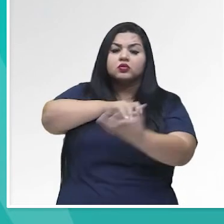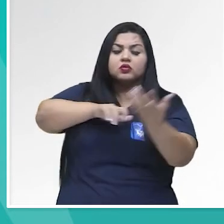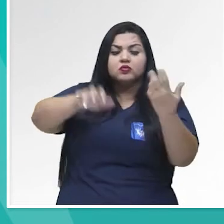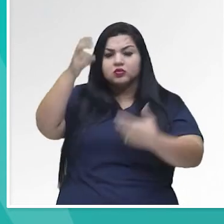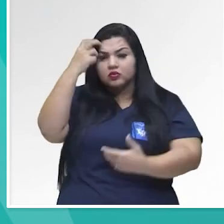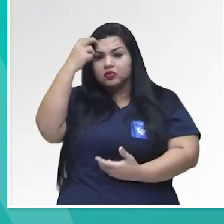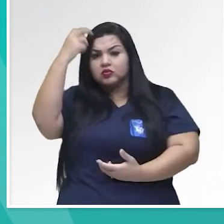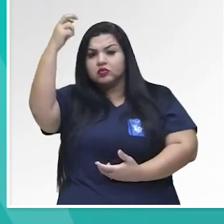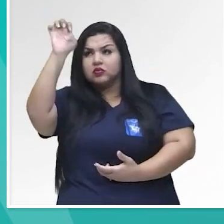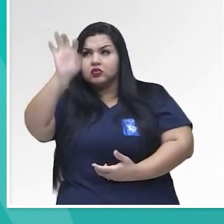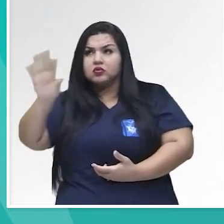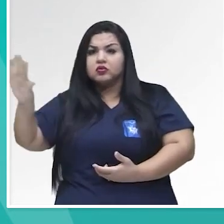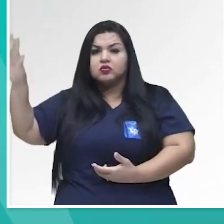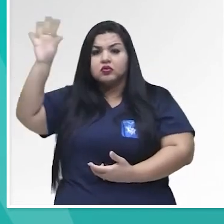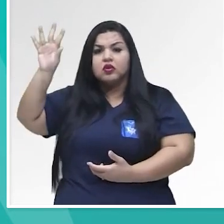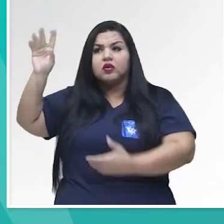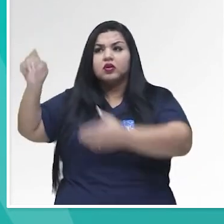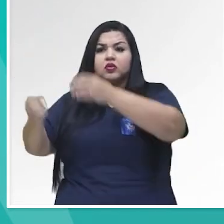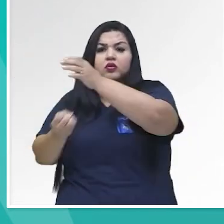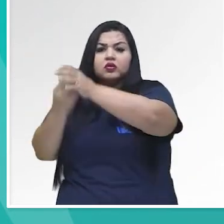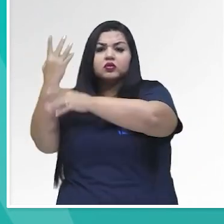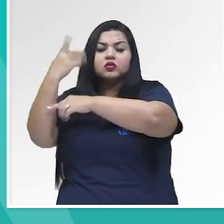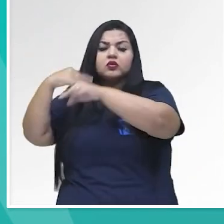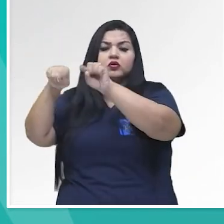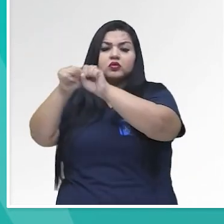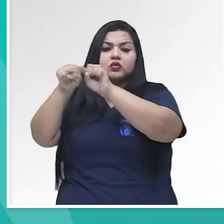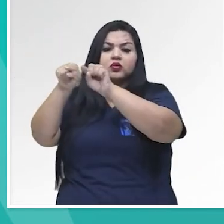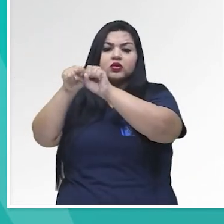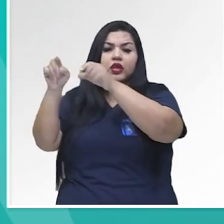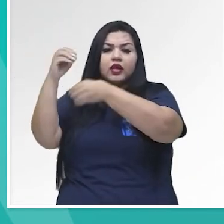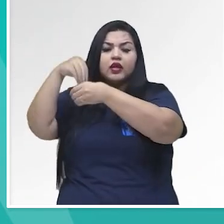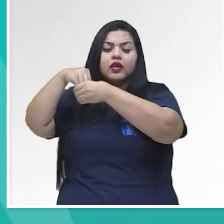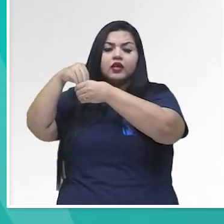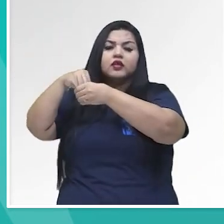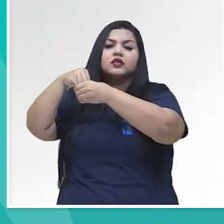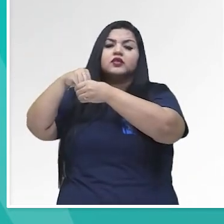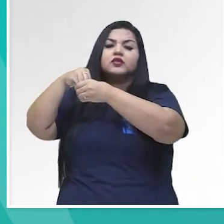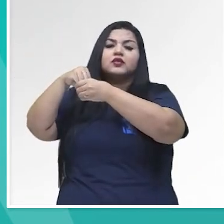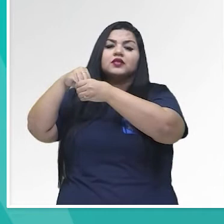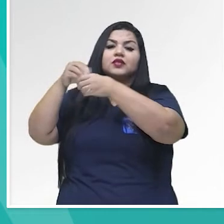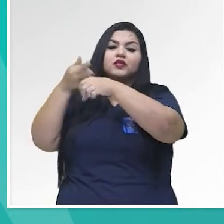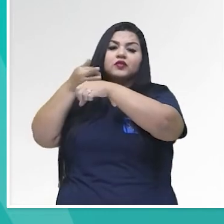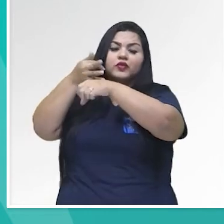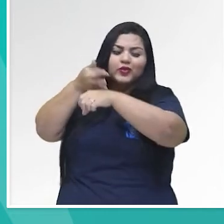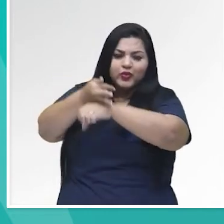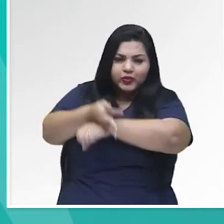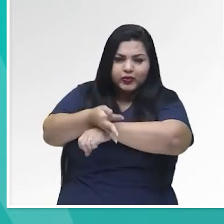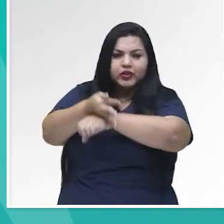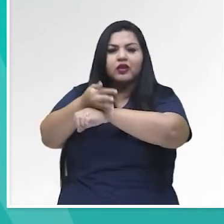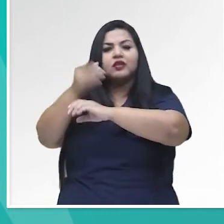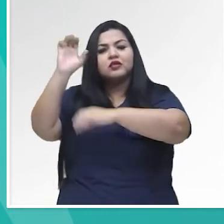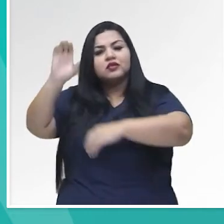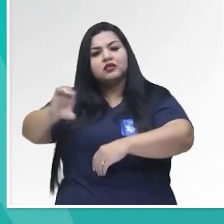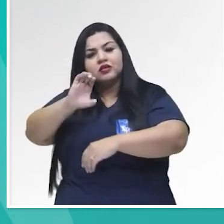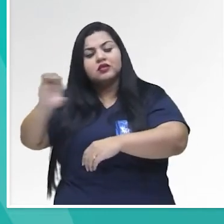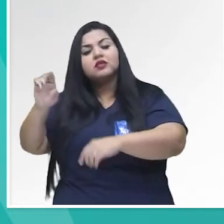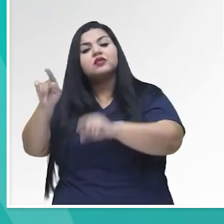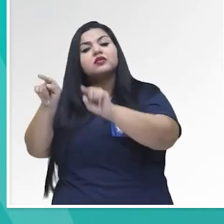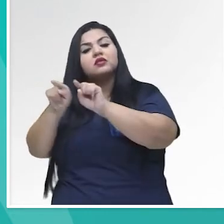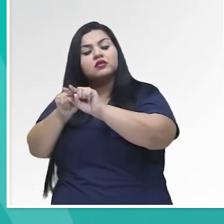na Europa que vão surgir também dentro das universidades católicas, né, também, e depois